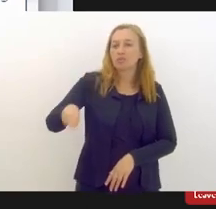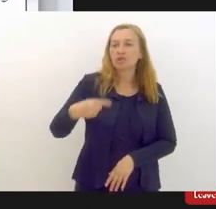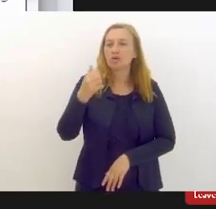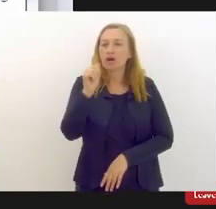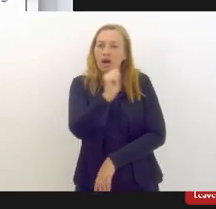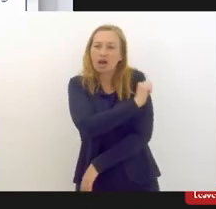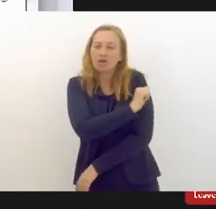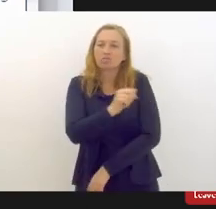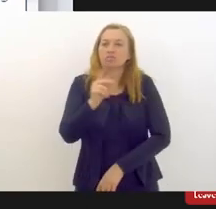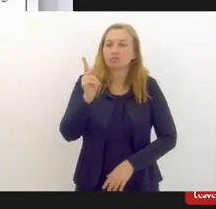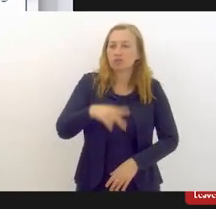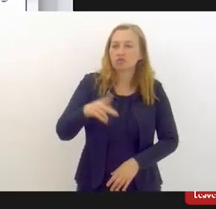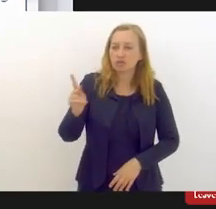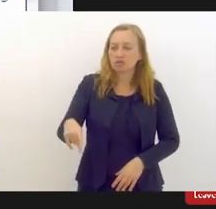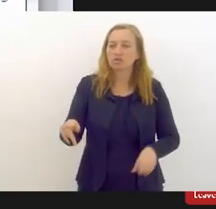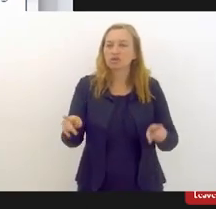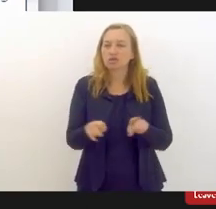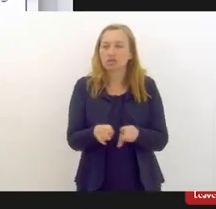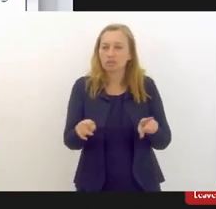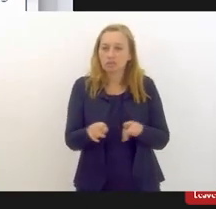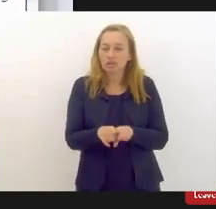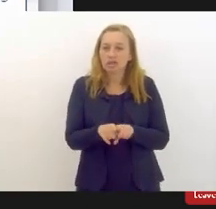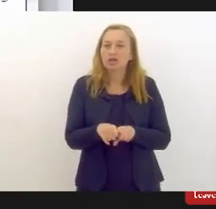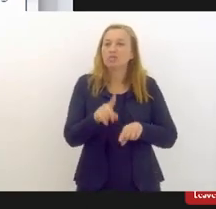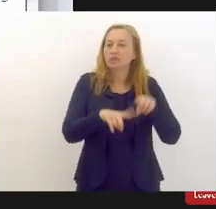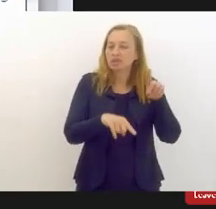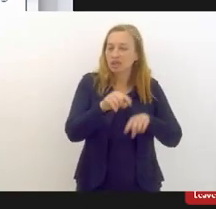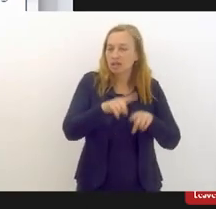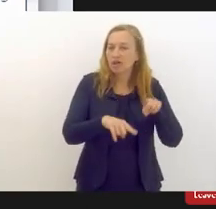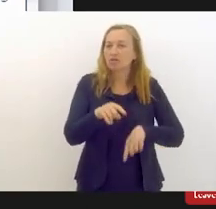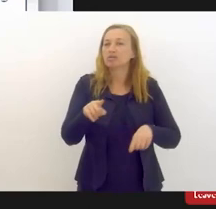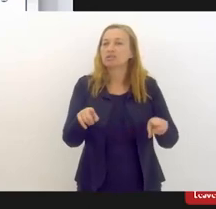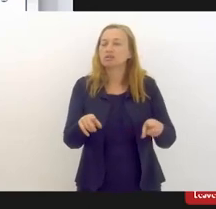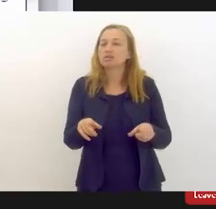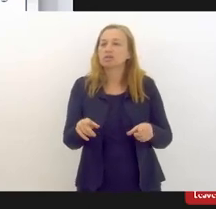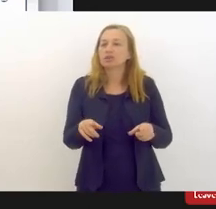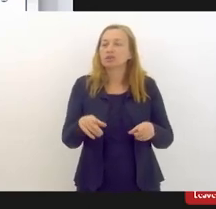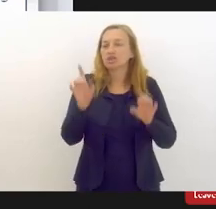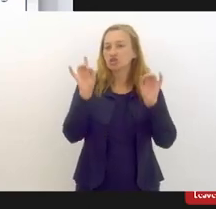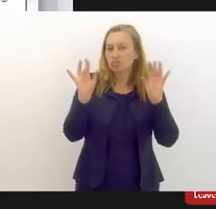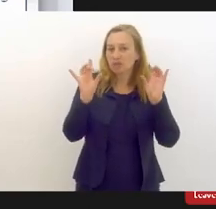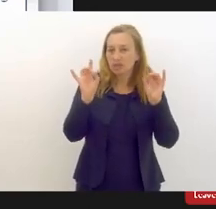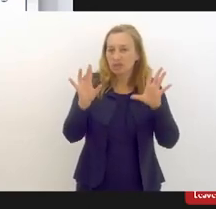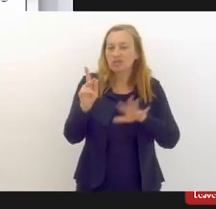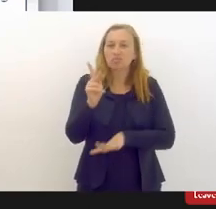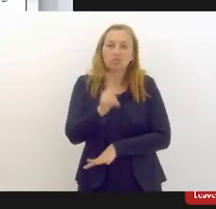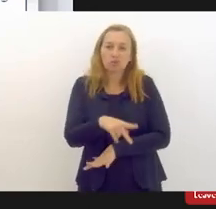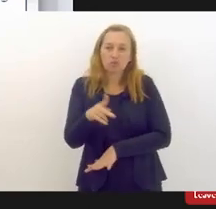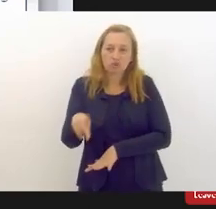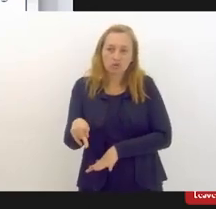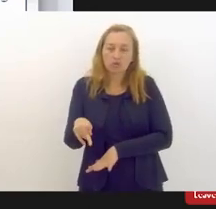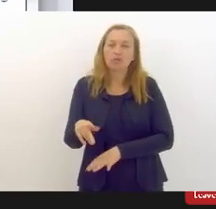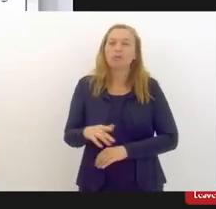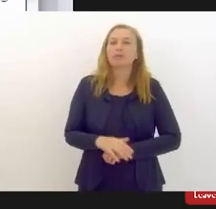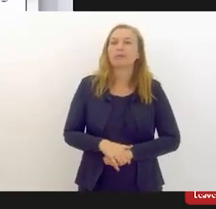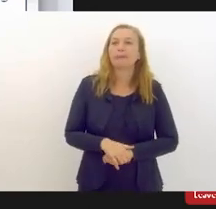ali professores atendidos, porque é um material que também tem material específico para o professor, né?